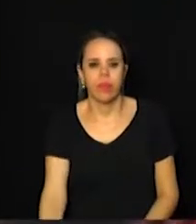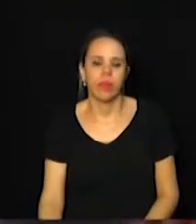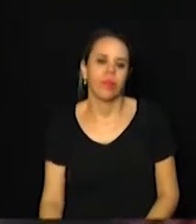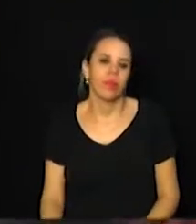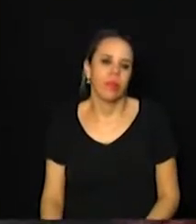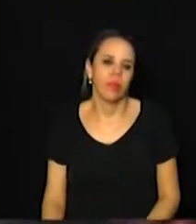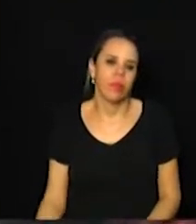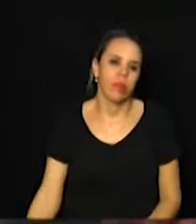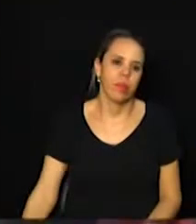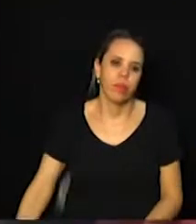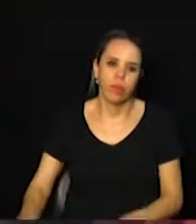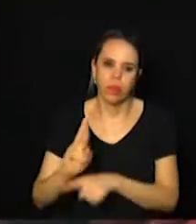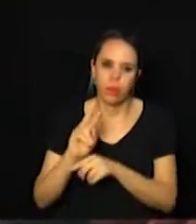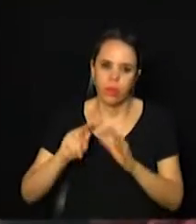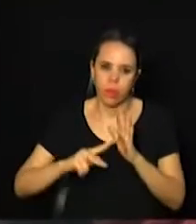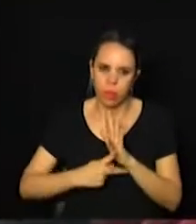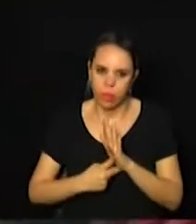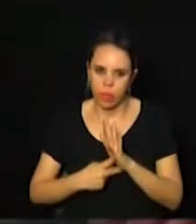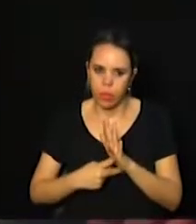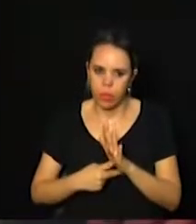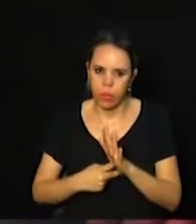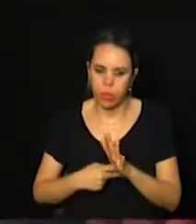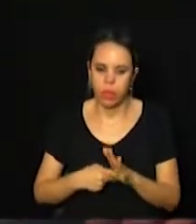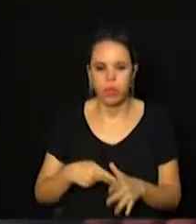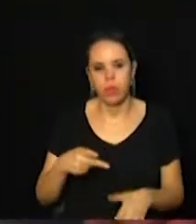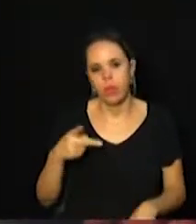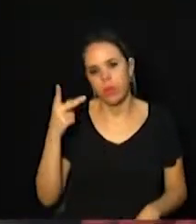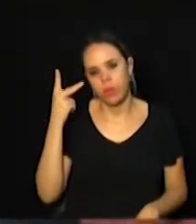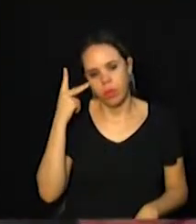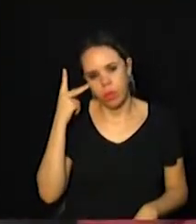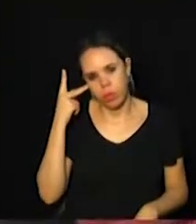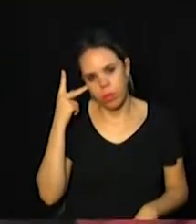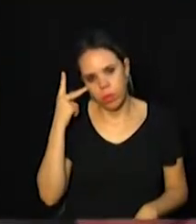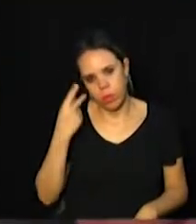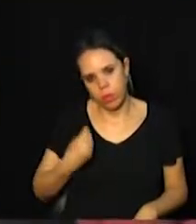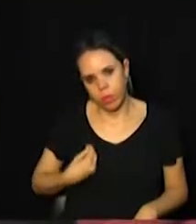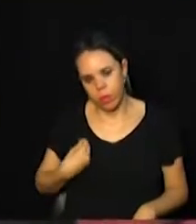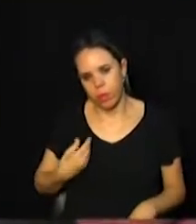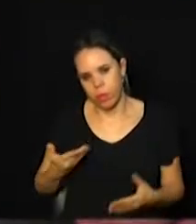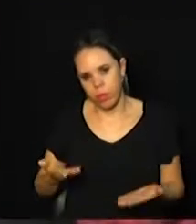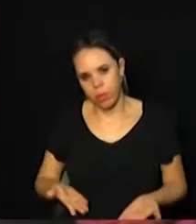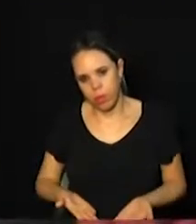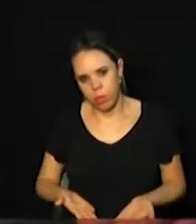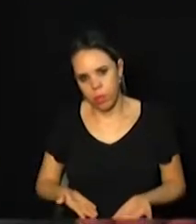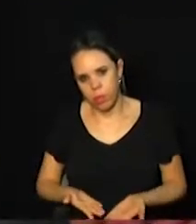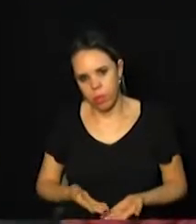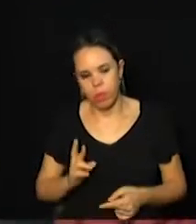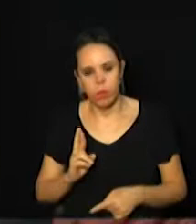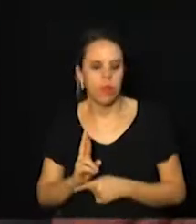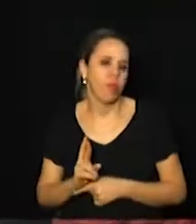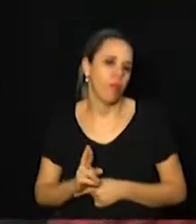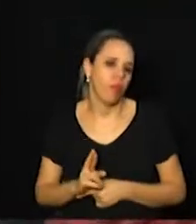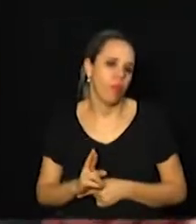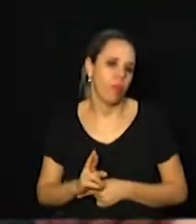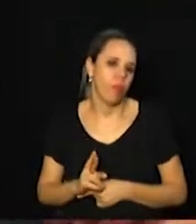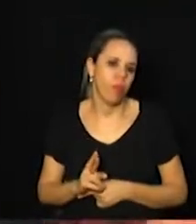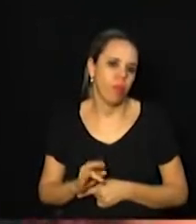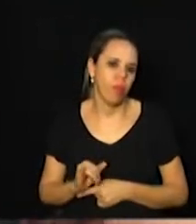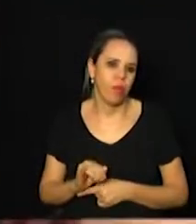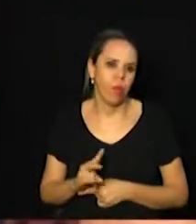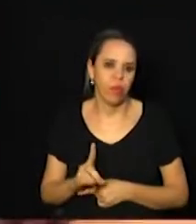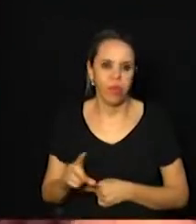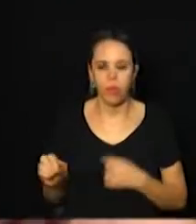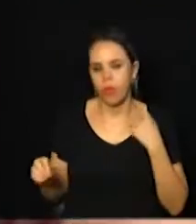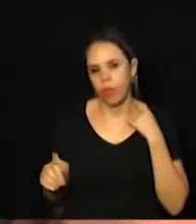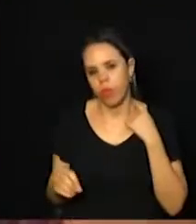presidente do sindicato dos frentistas de São Paulo onde ele está aqui como o senhor representando o Ivaldo Moraes